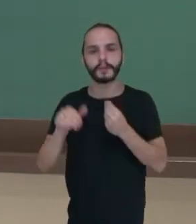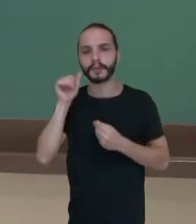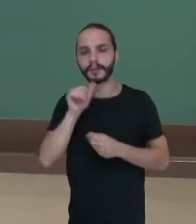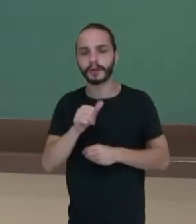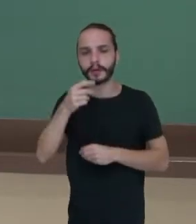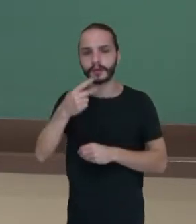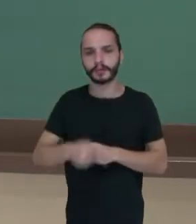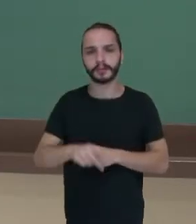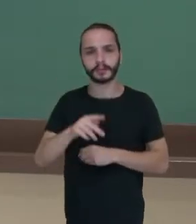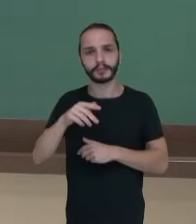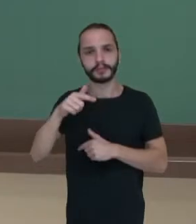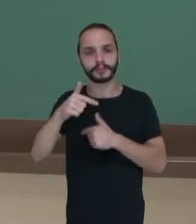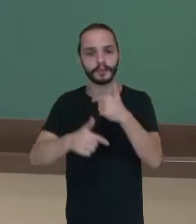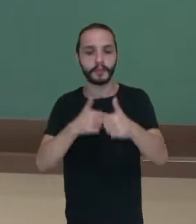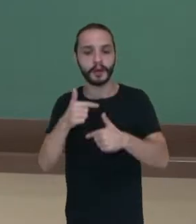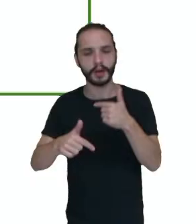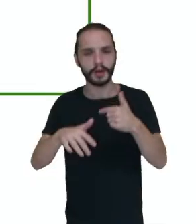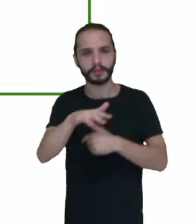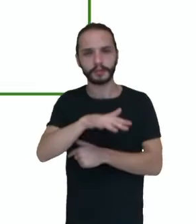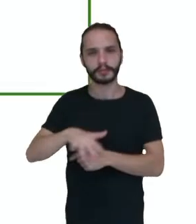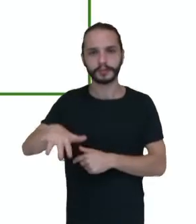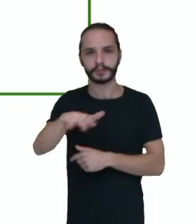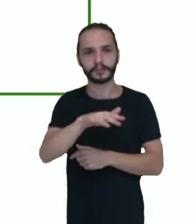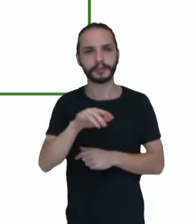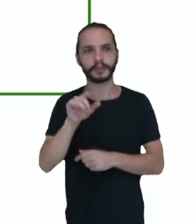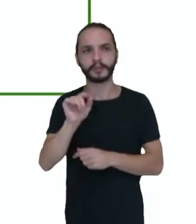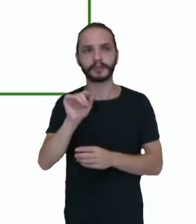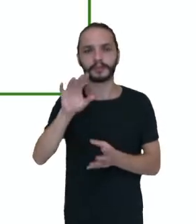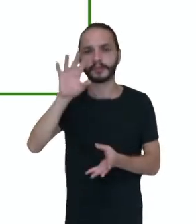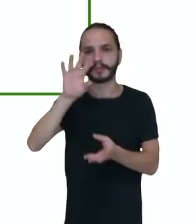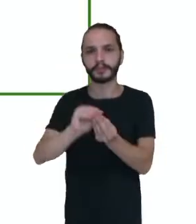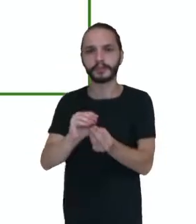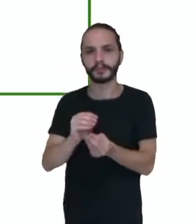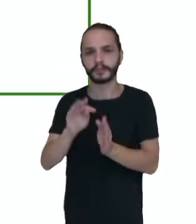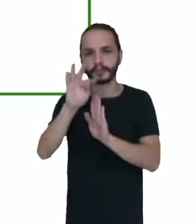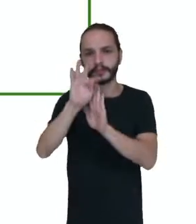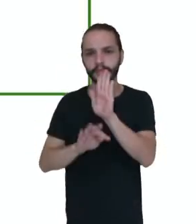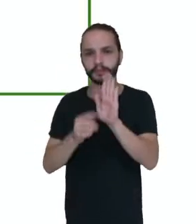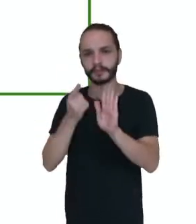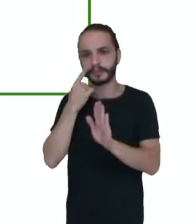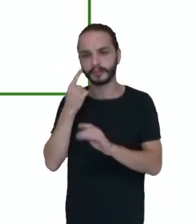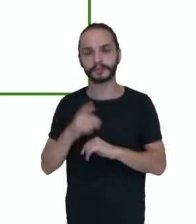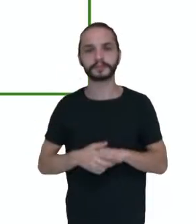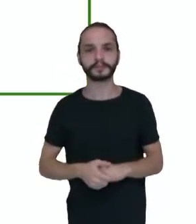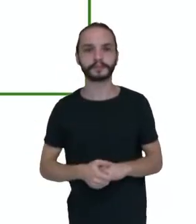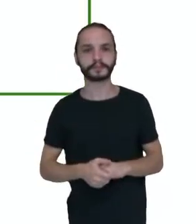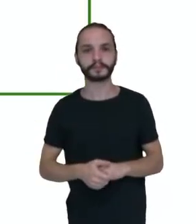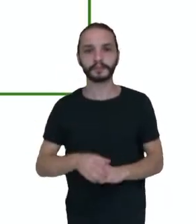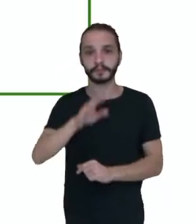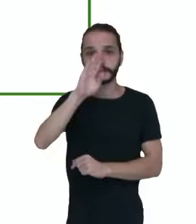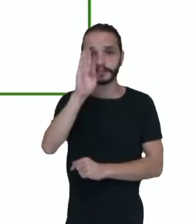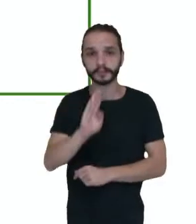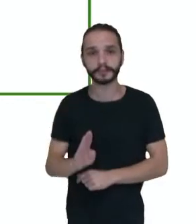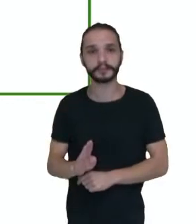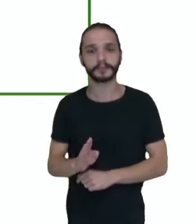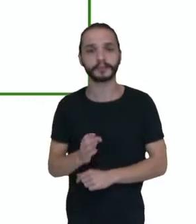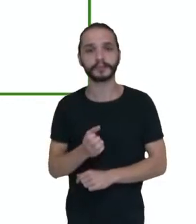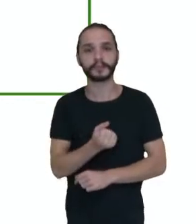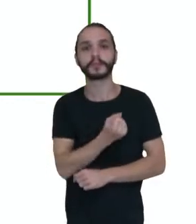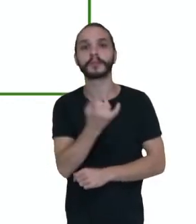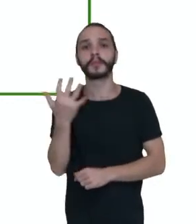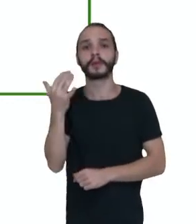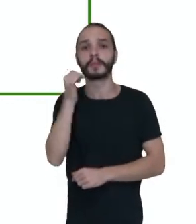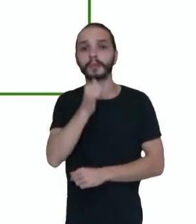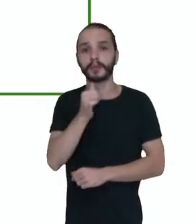no mercado de trabalho. E o que nós temos ali no nosso resumo, no nosso slide? No Brasil, o número de mulheres na